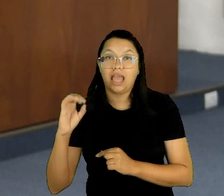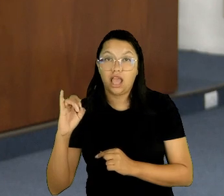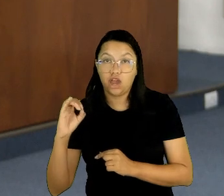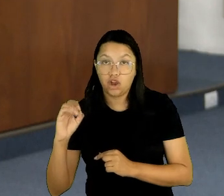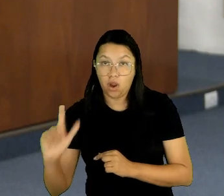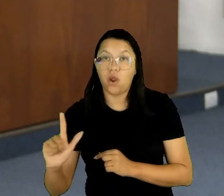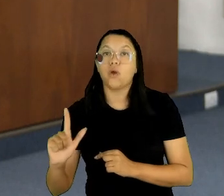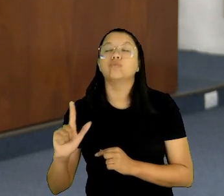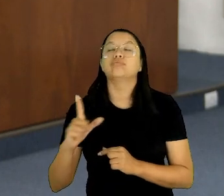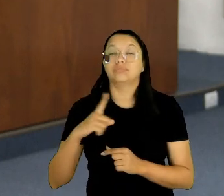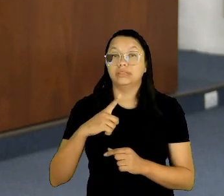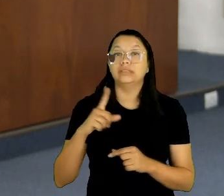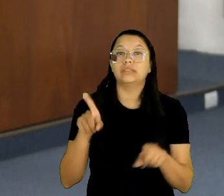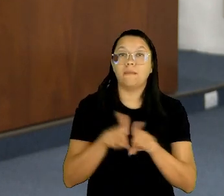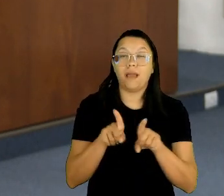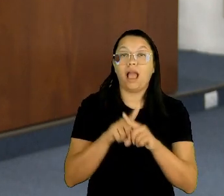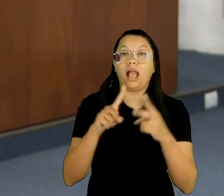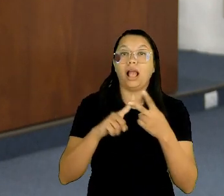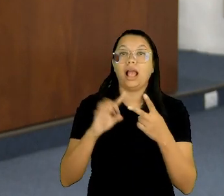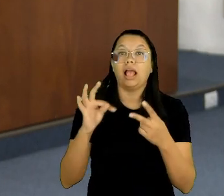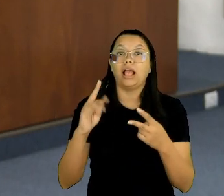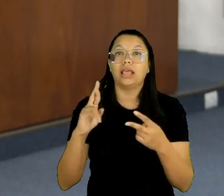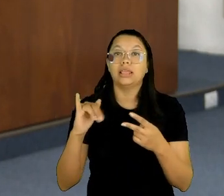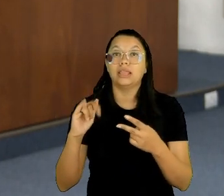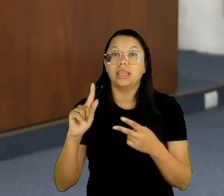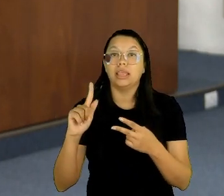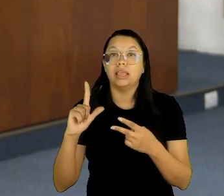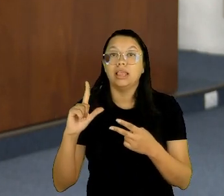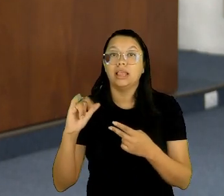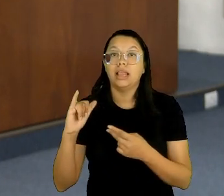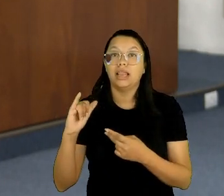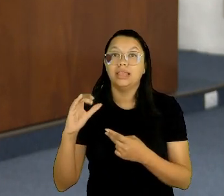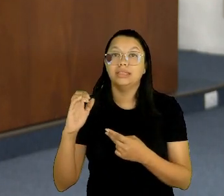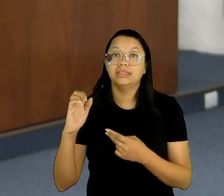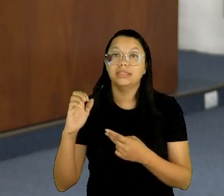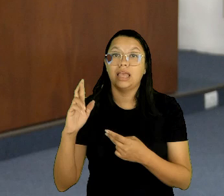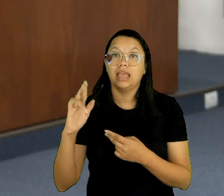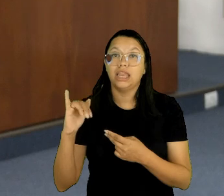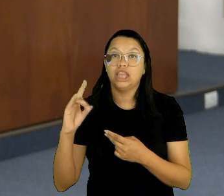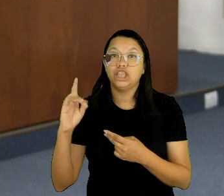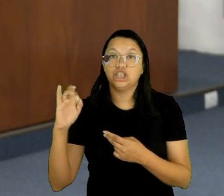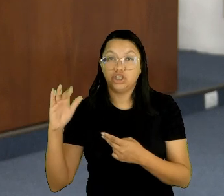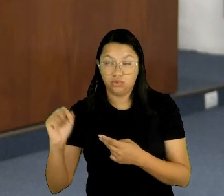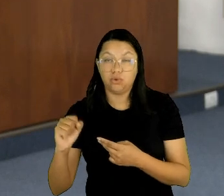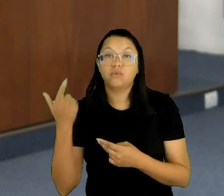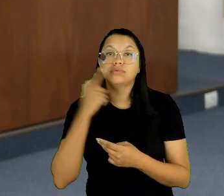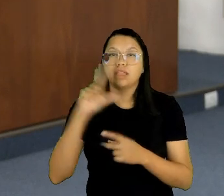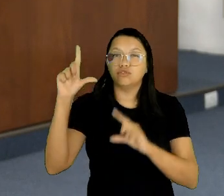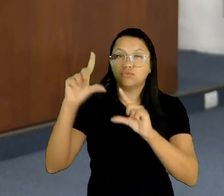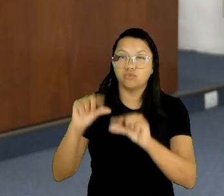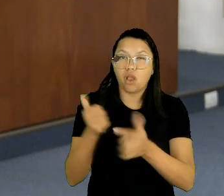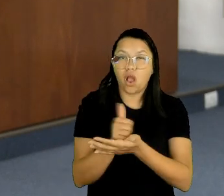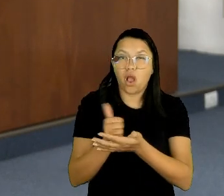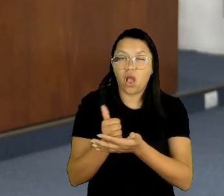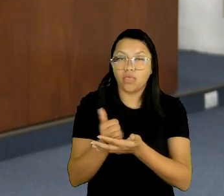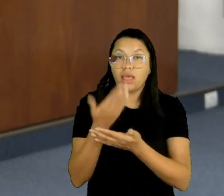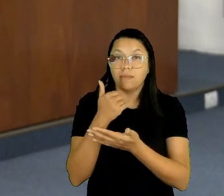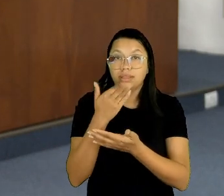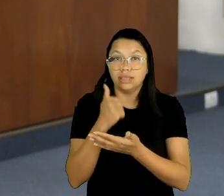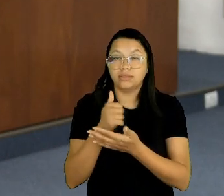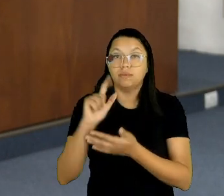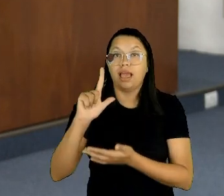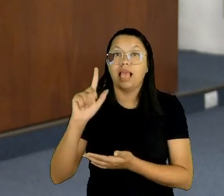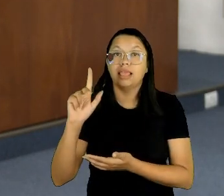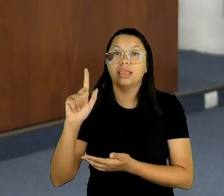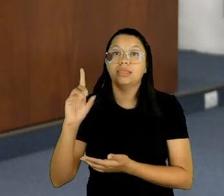Os triglicérides, que tem muito a ver com a alimentação, é mais fácil reduzir controlando o diabetes, controlando a alimentação.